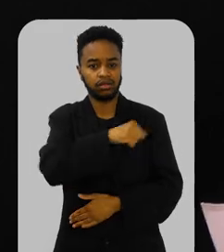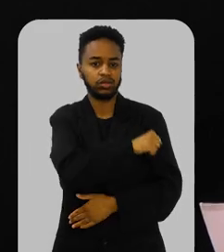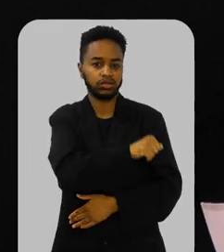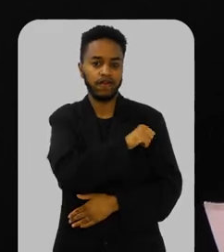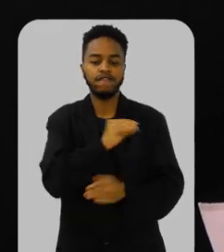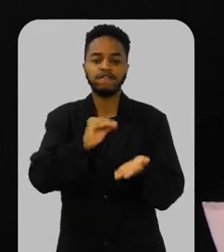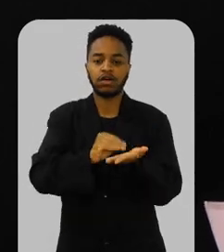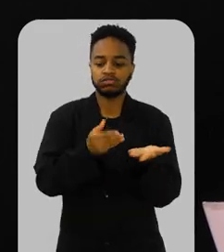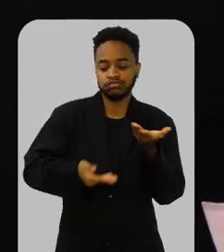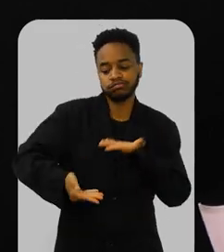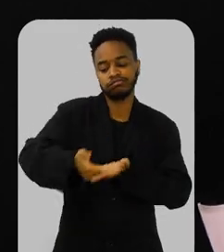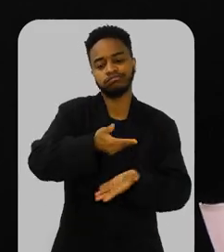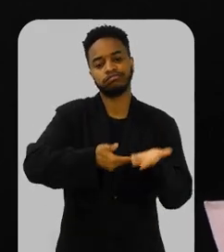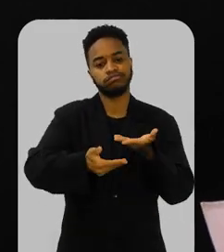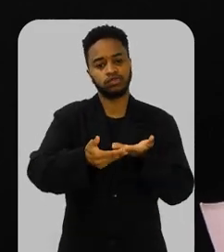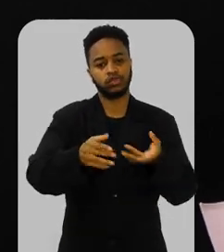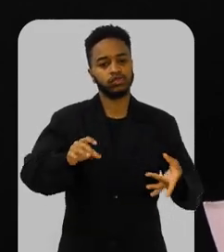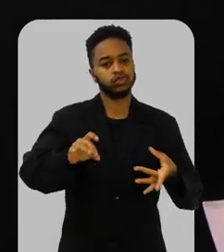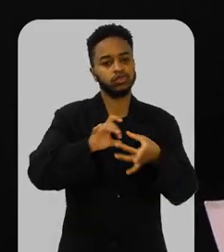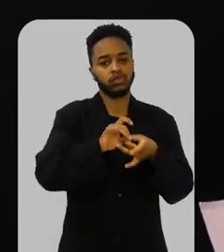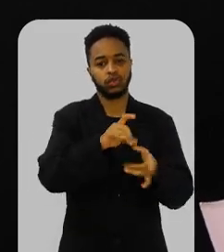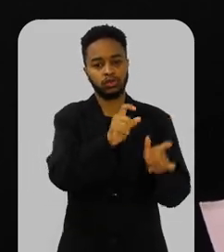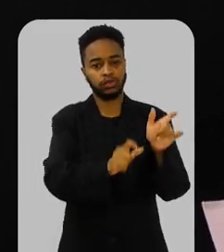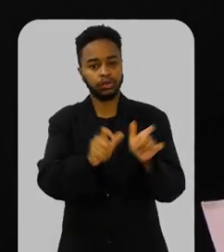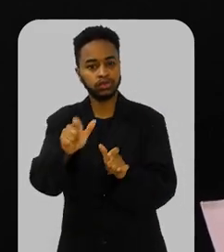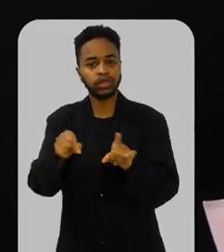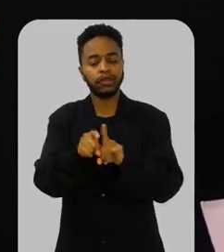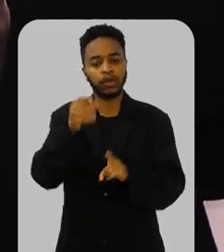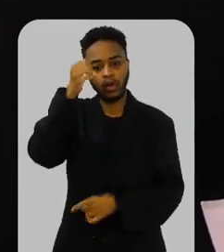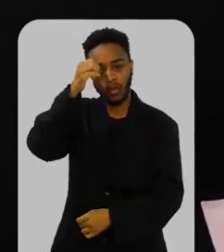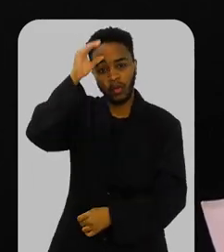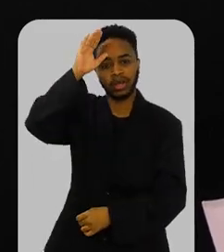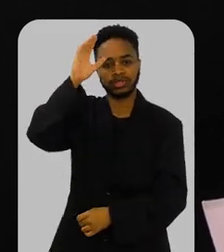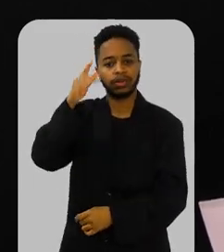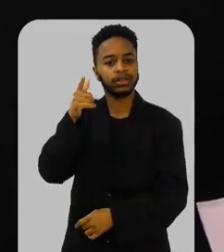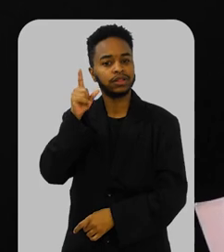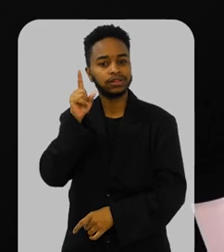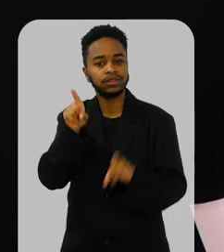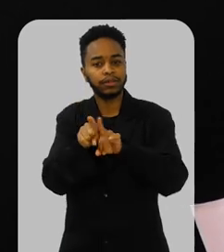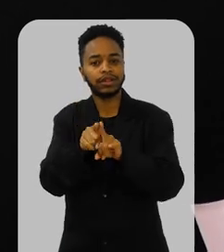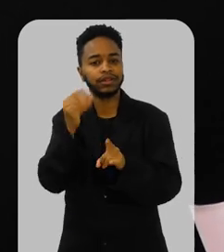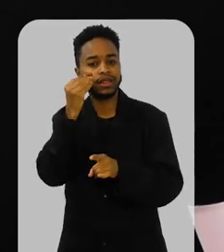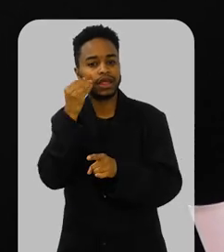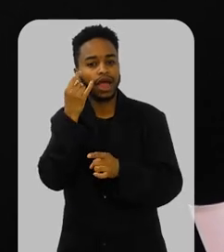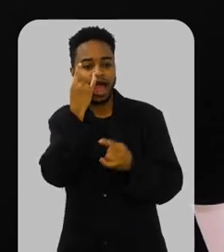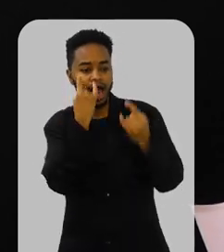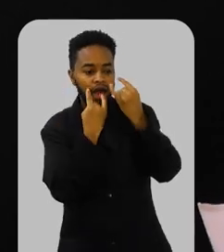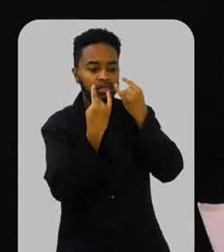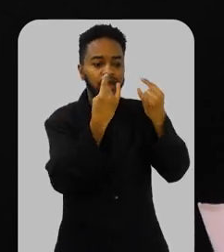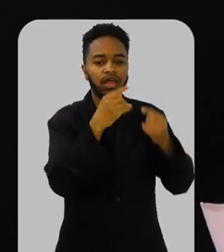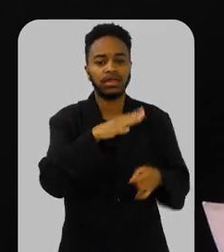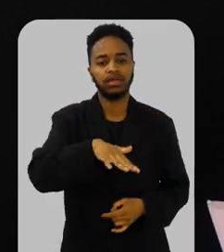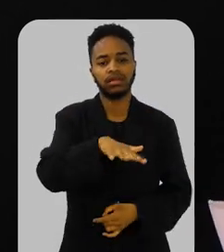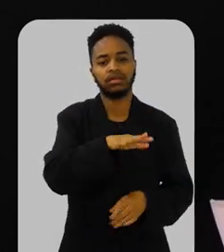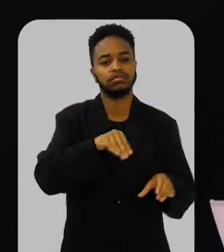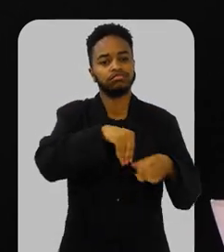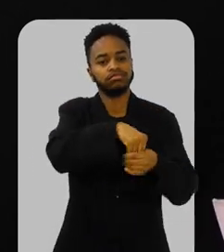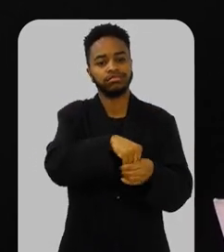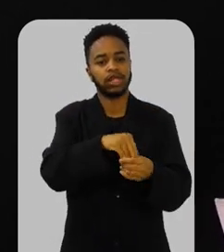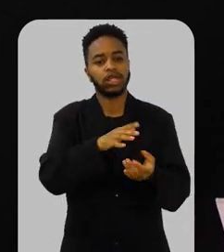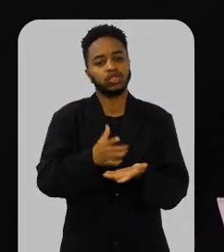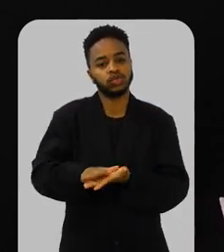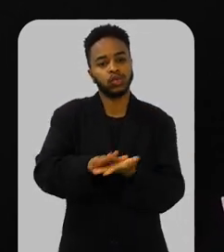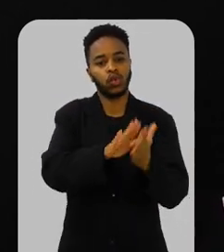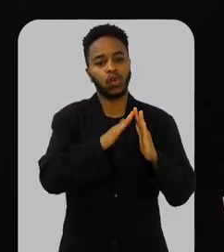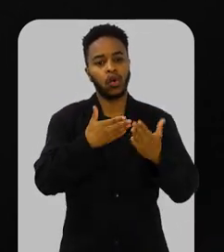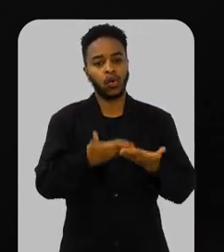essa interatividade maior com as pessoas, esse saber atrair o olhar das pessoas para dentro da escola de samba,